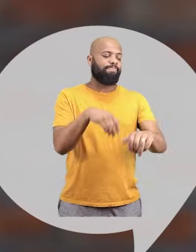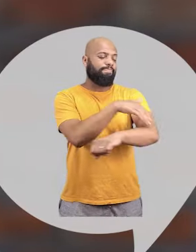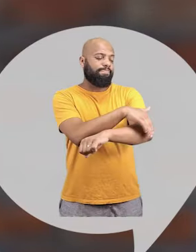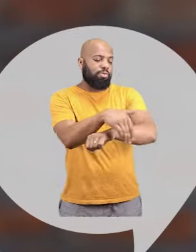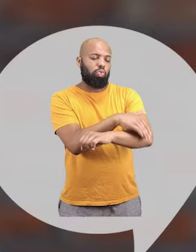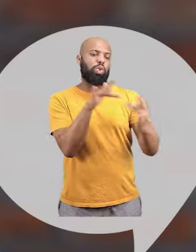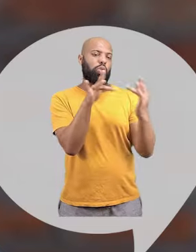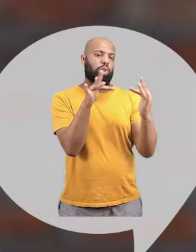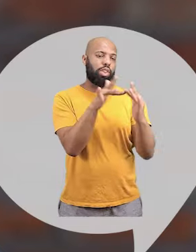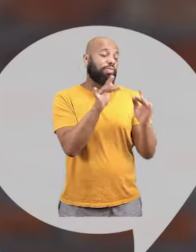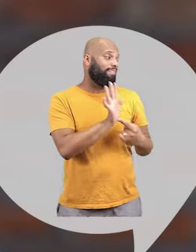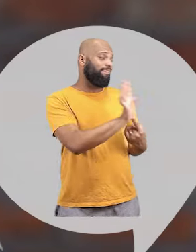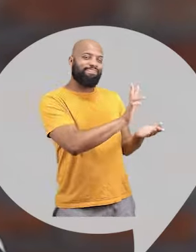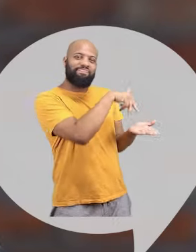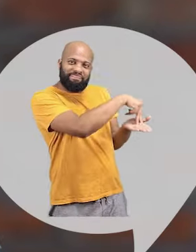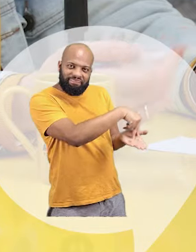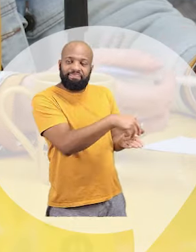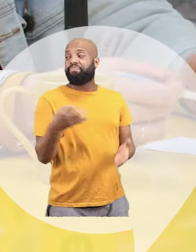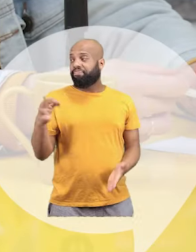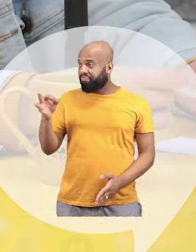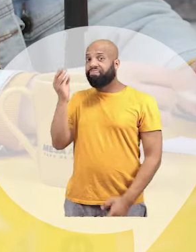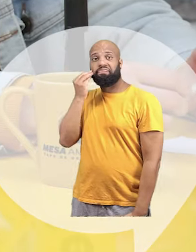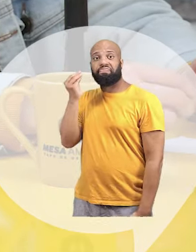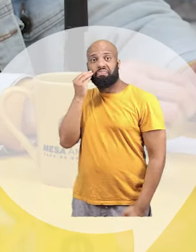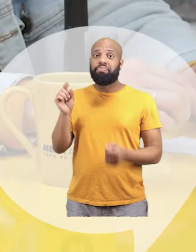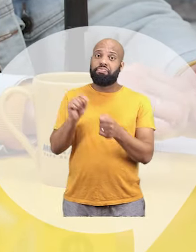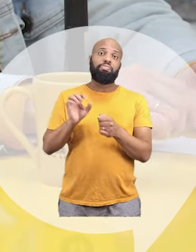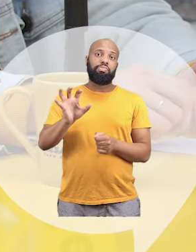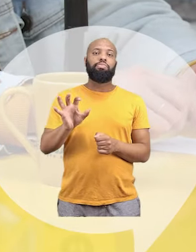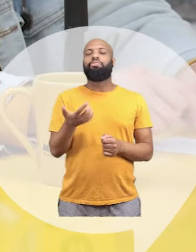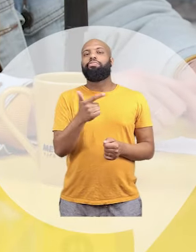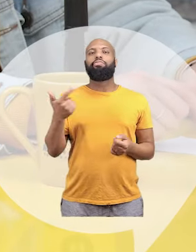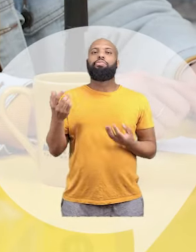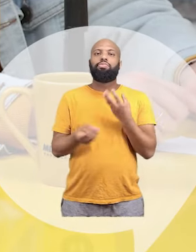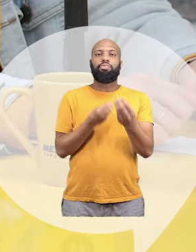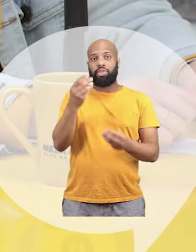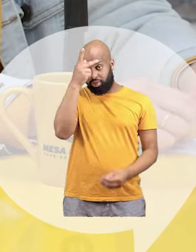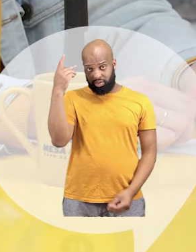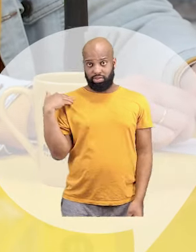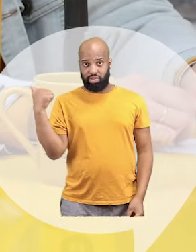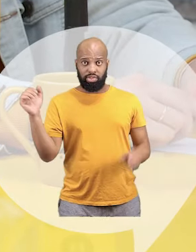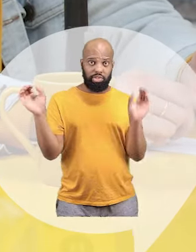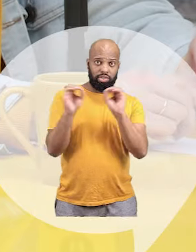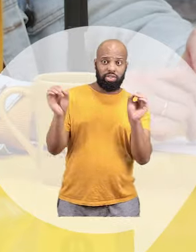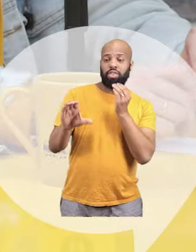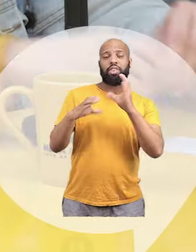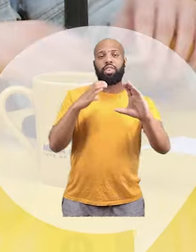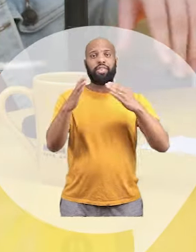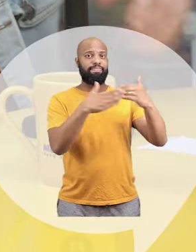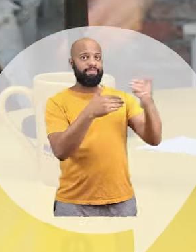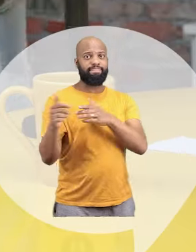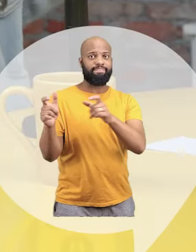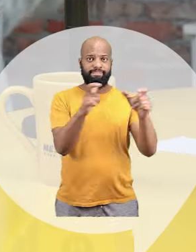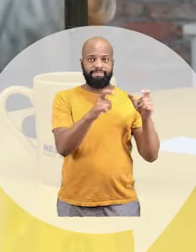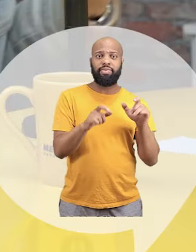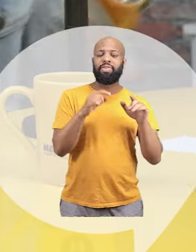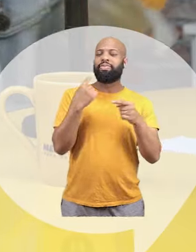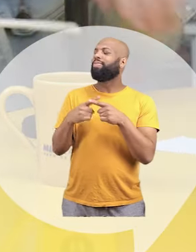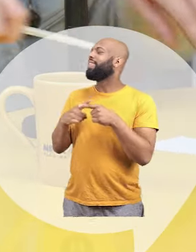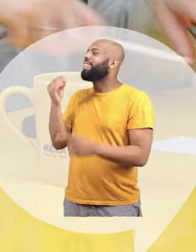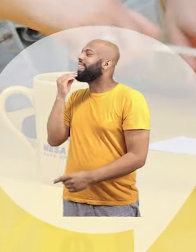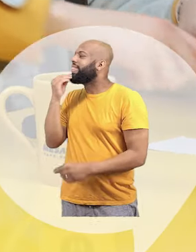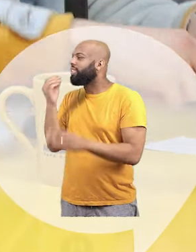na rua a partir de estar lá a partir de correr atrás e tipo mano vamos fazer e é isso aí não tem gente me chamando vamos cantar em qualquer